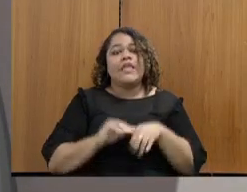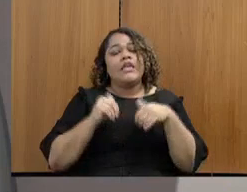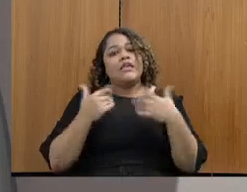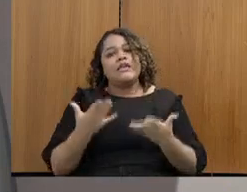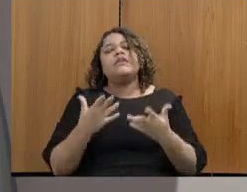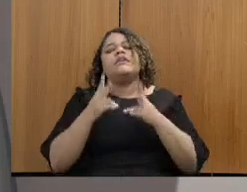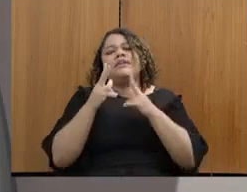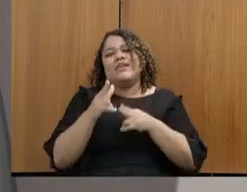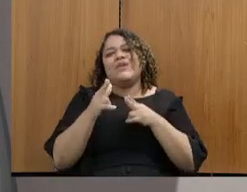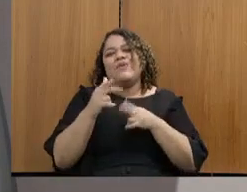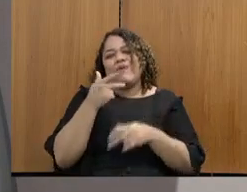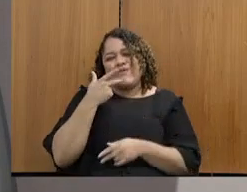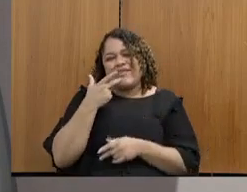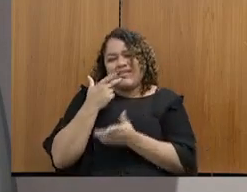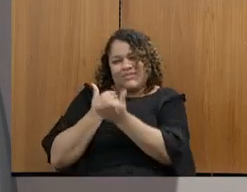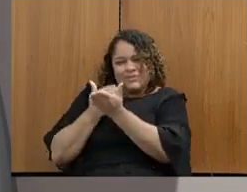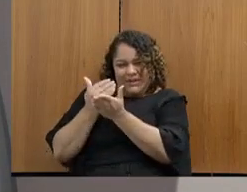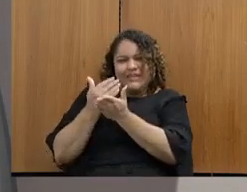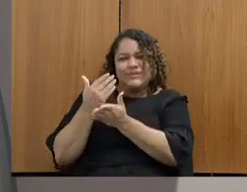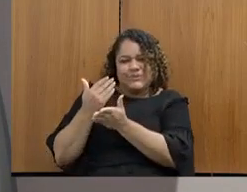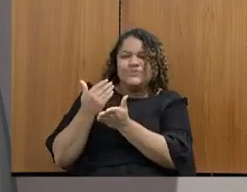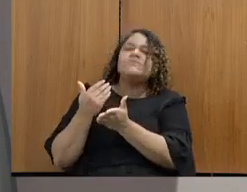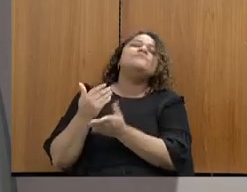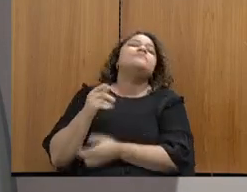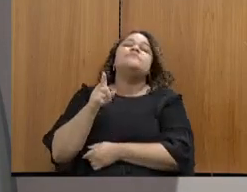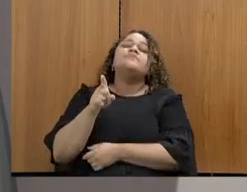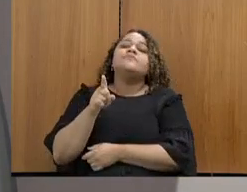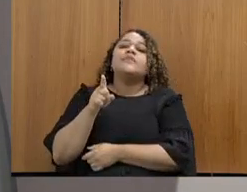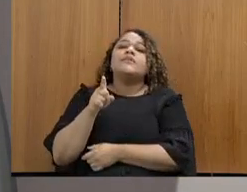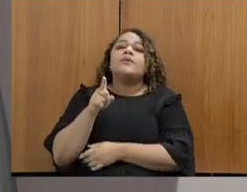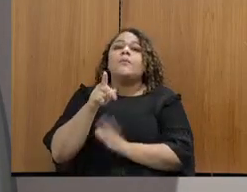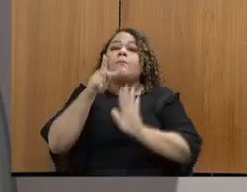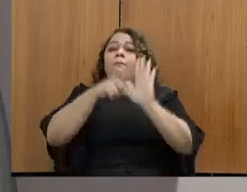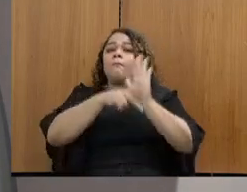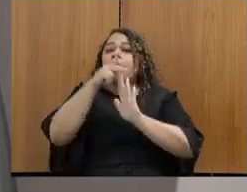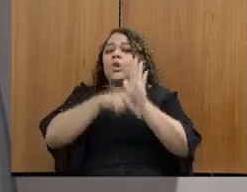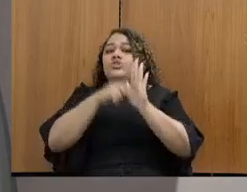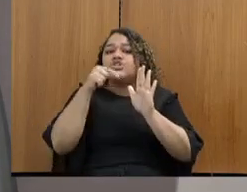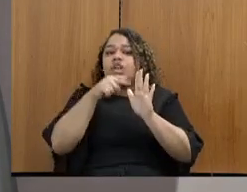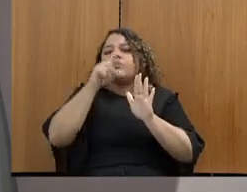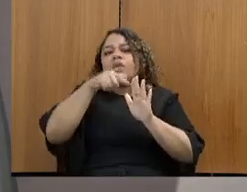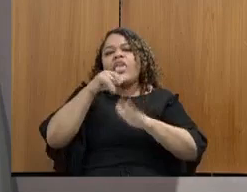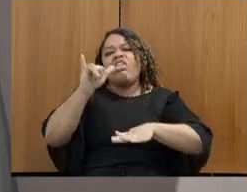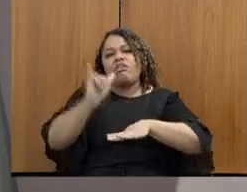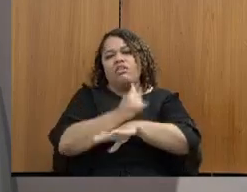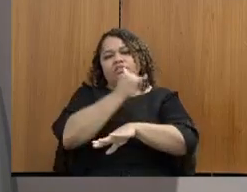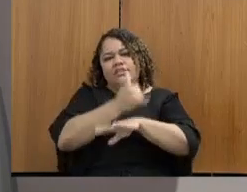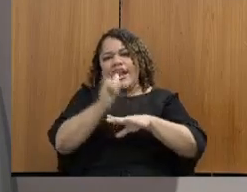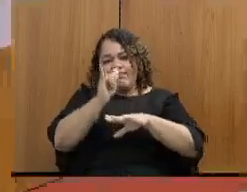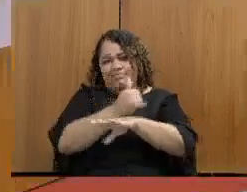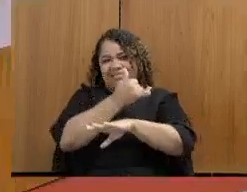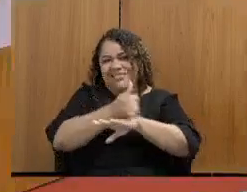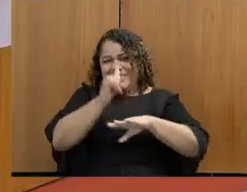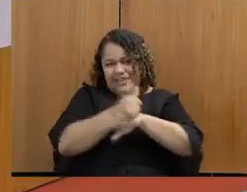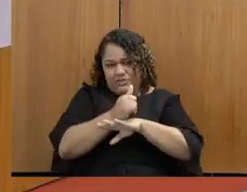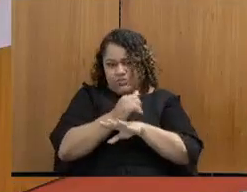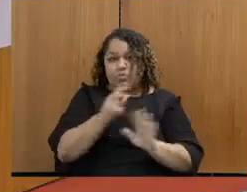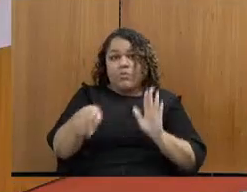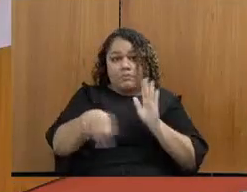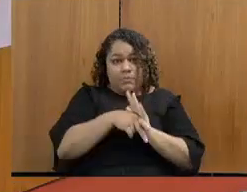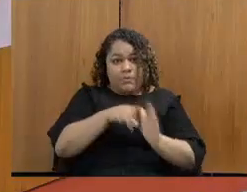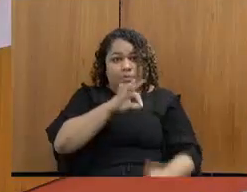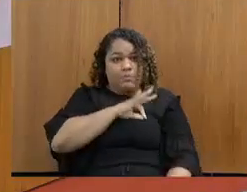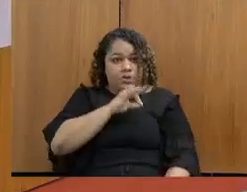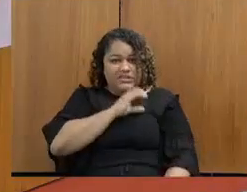né um aí já assim um projeto estratégico né a polícia civil mais que isso uma ação